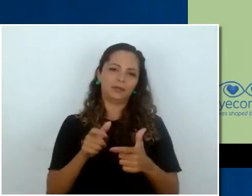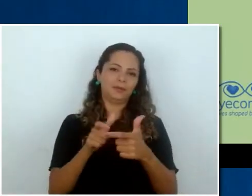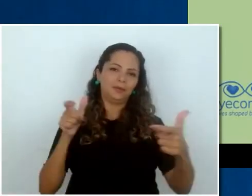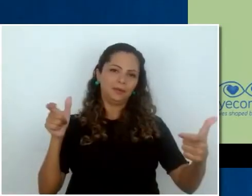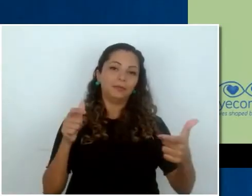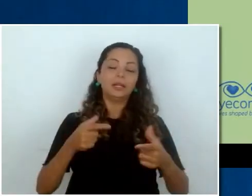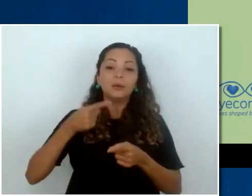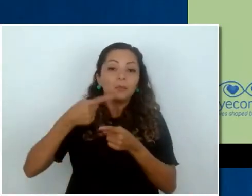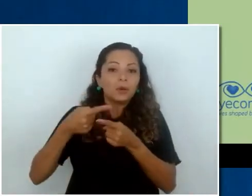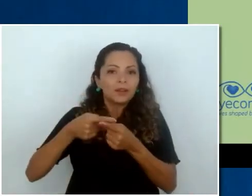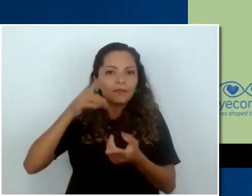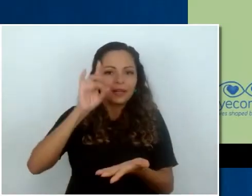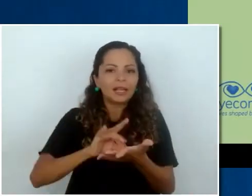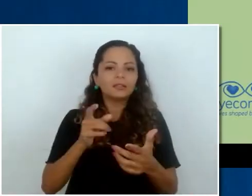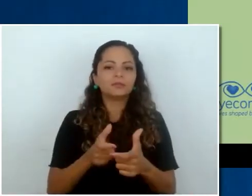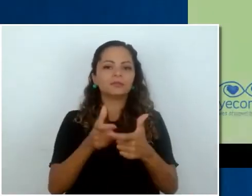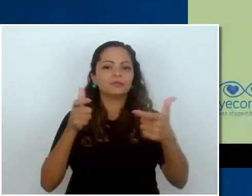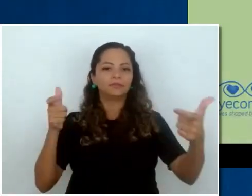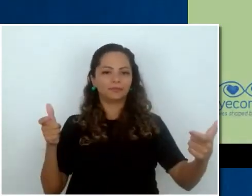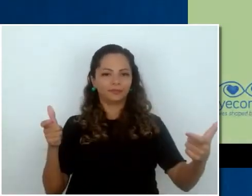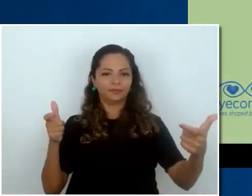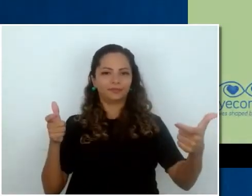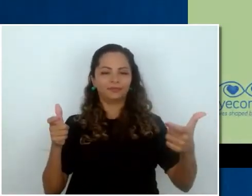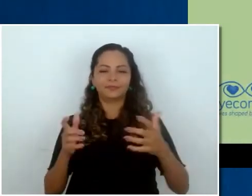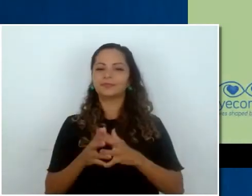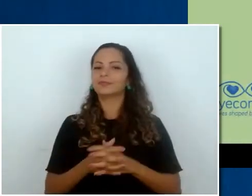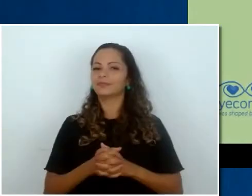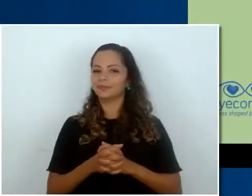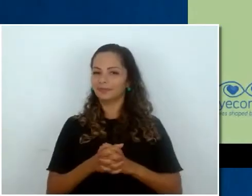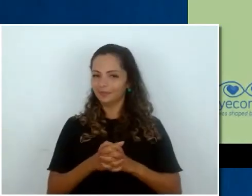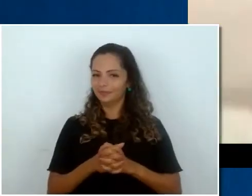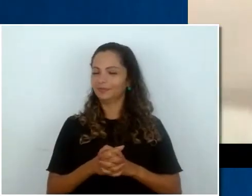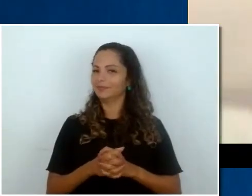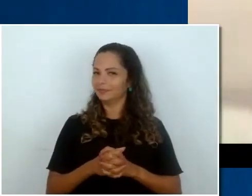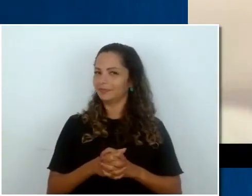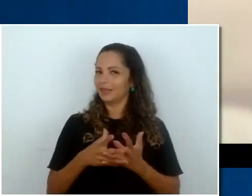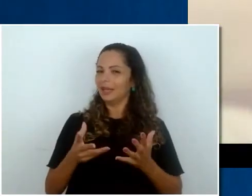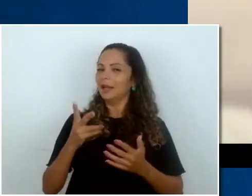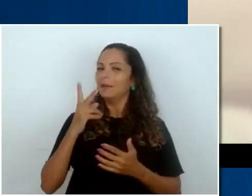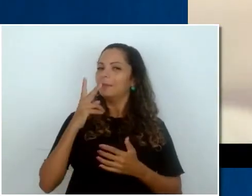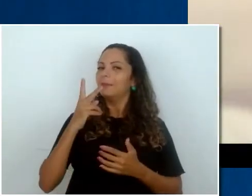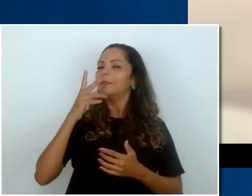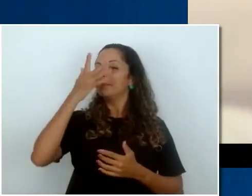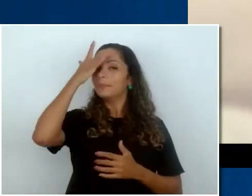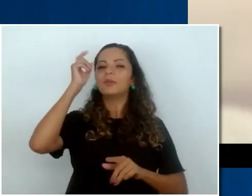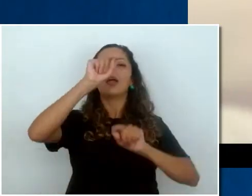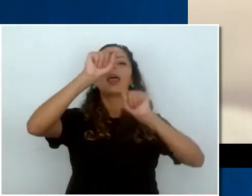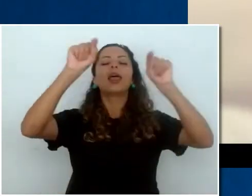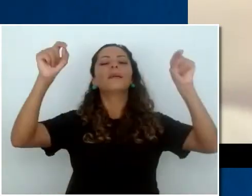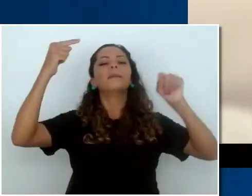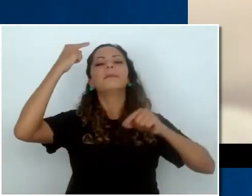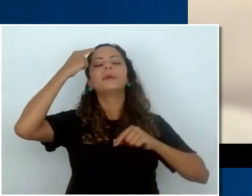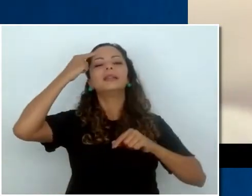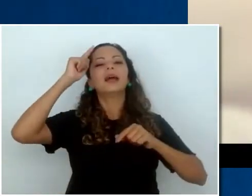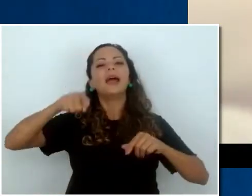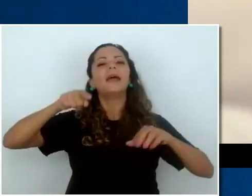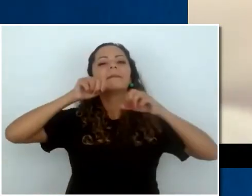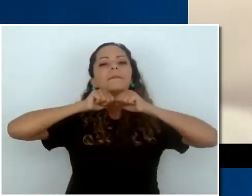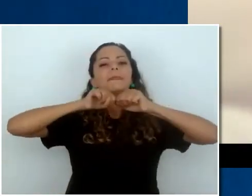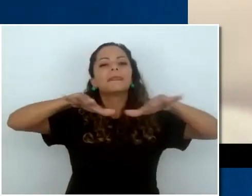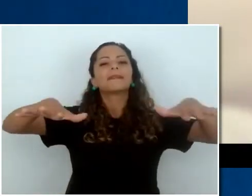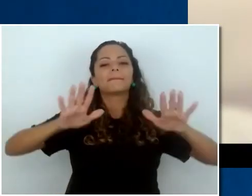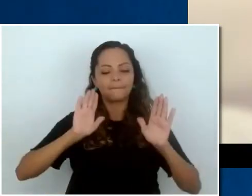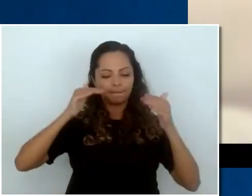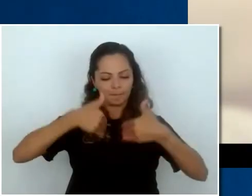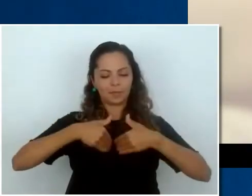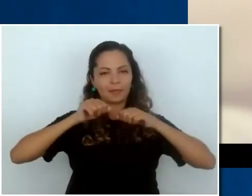da prevalência. Tá? Então, que nós estamos lidando com uma epidemia é um mito. Qual é o impacto econômico do TEA? Nos Estados